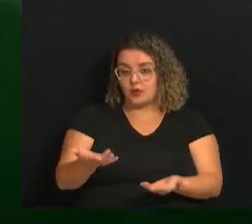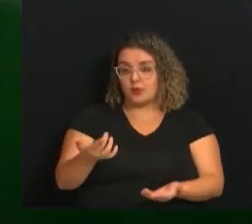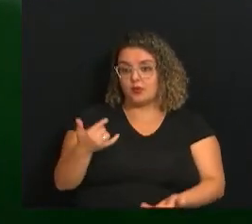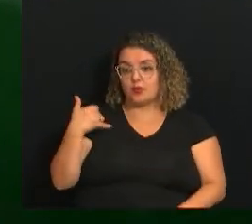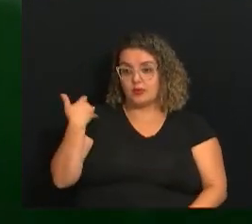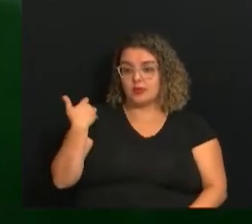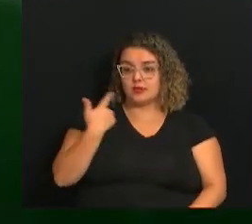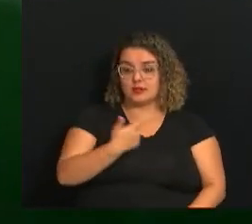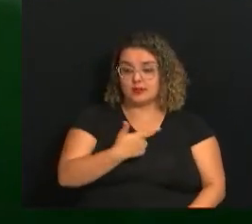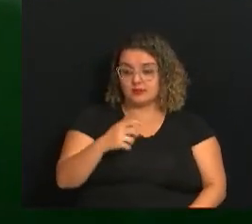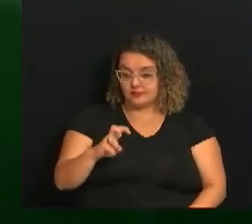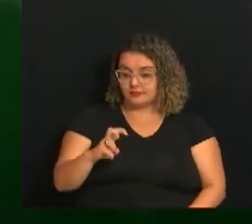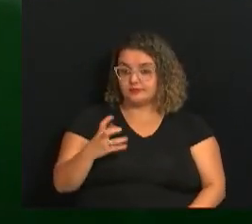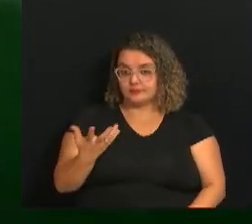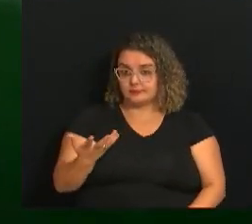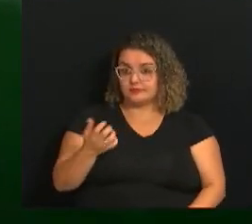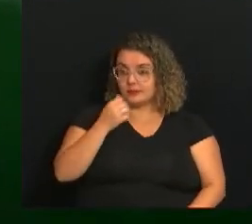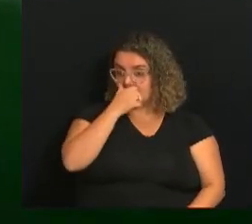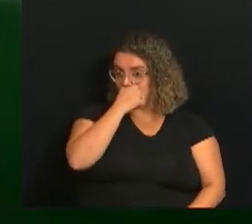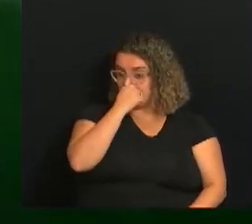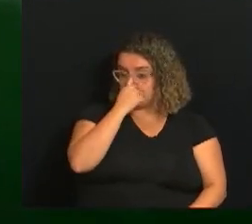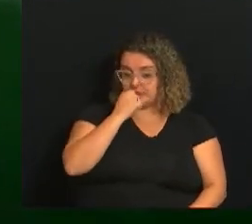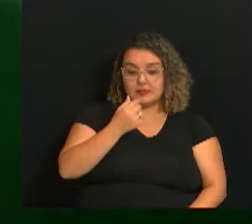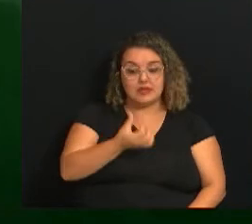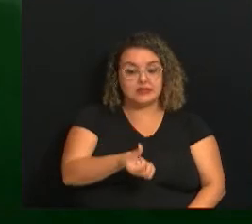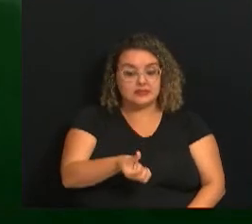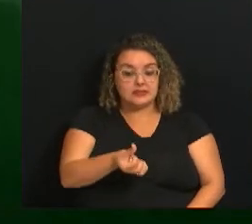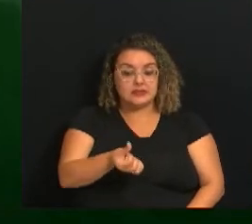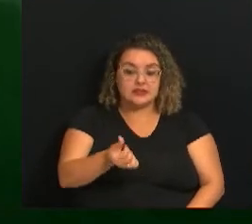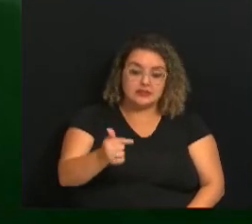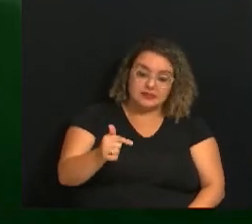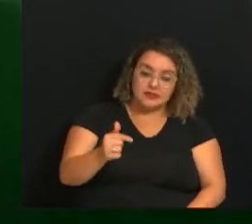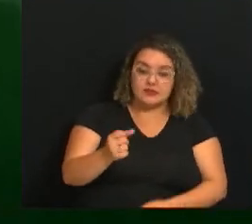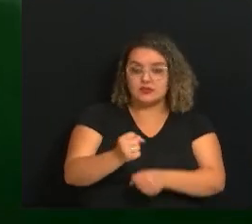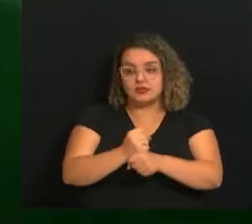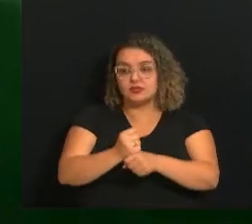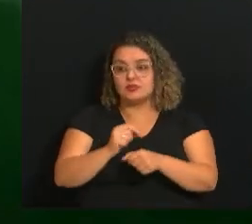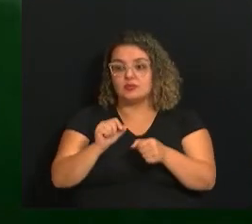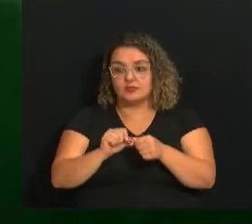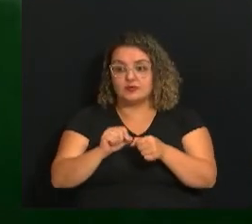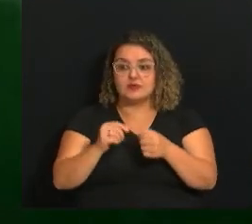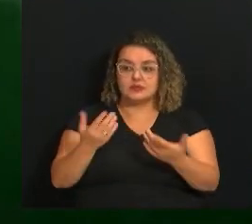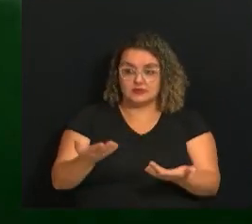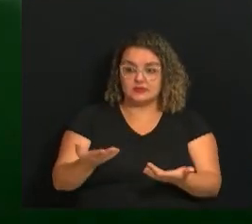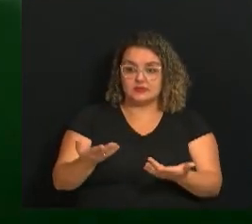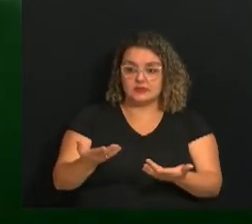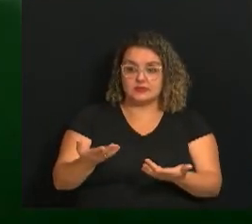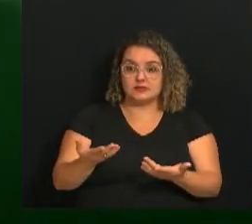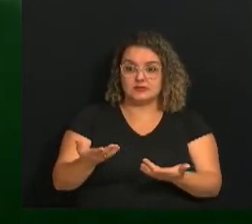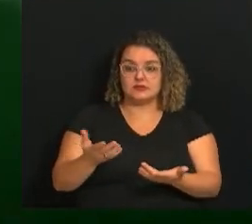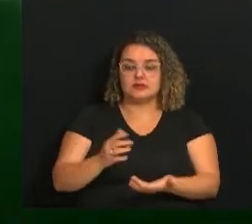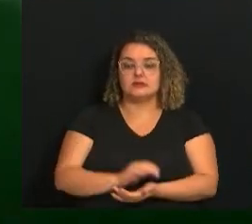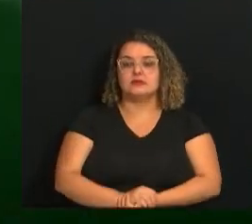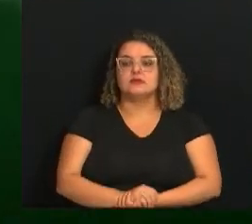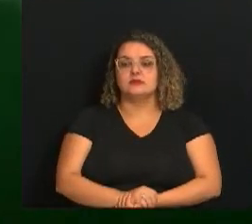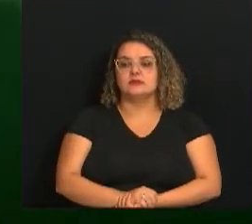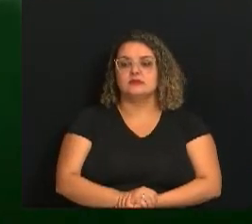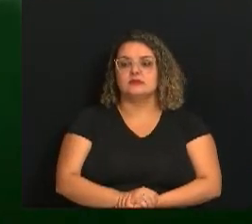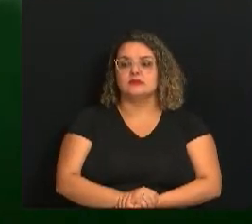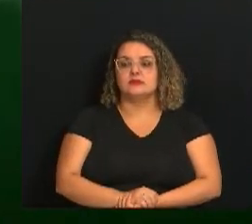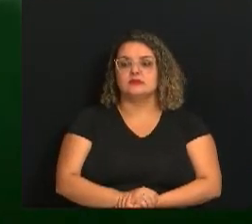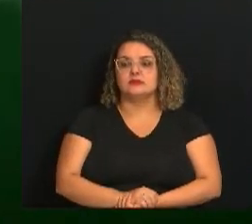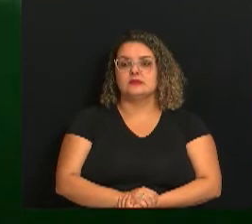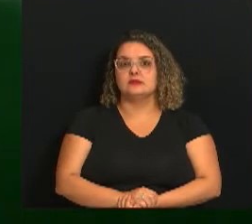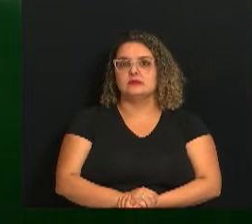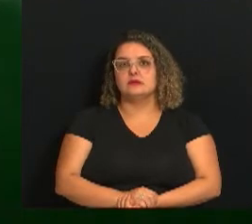esperar 6, 7 anos para poder fazer essa prova. Isso me desmotiva assim, um pouquinho, né? A única desvantagem que eu